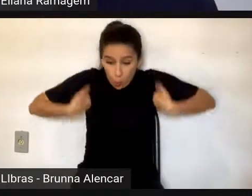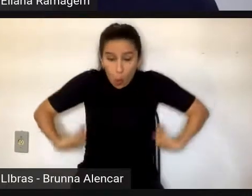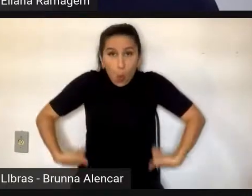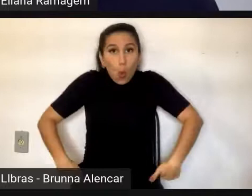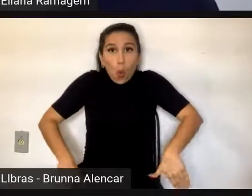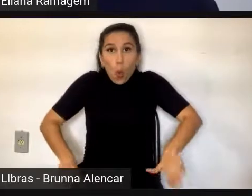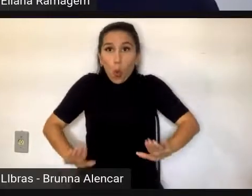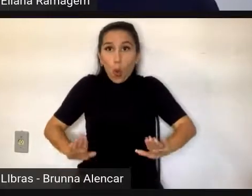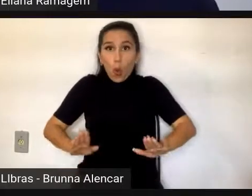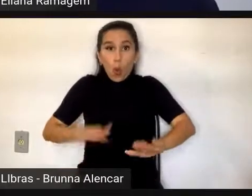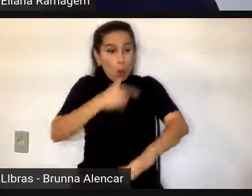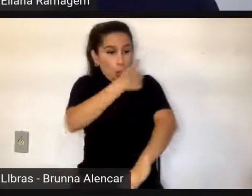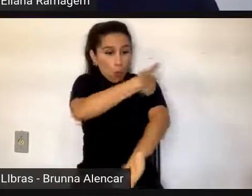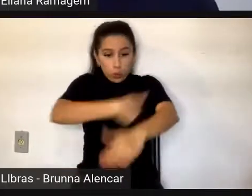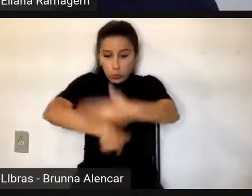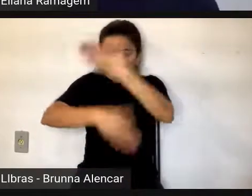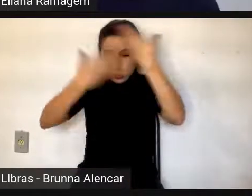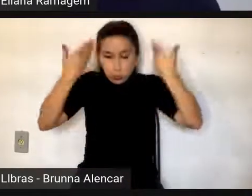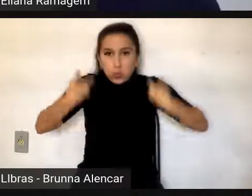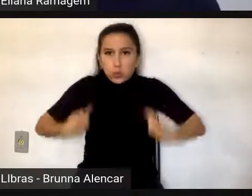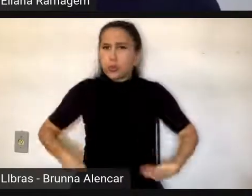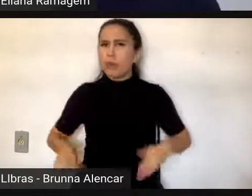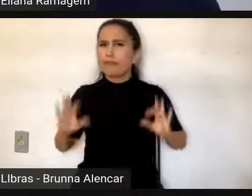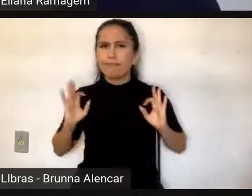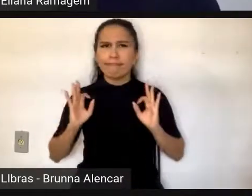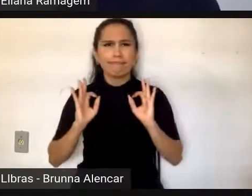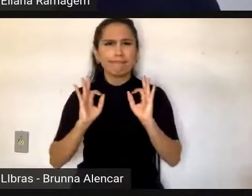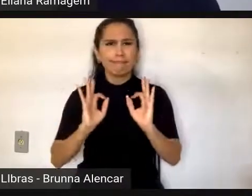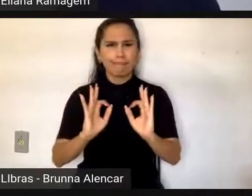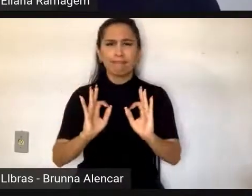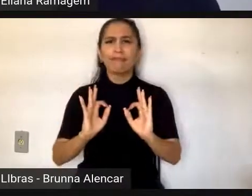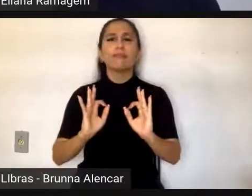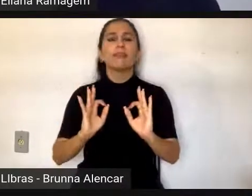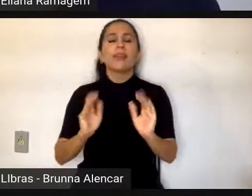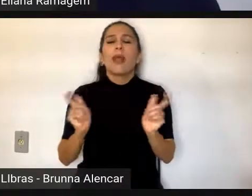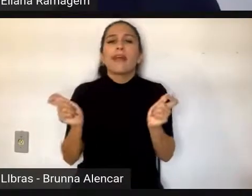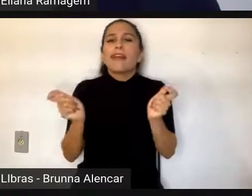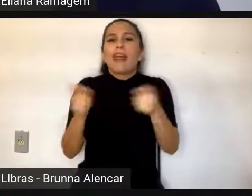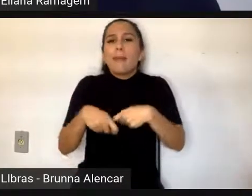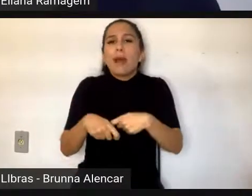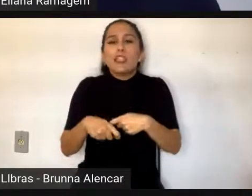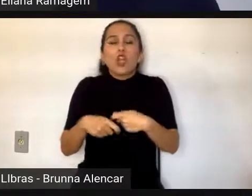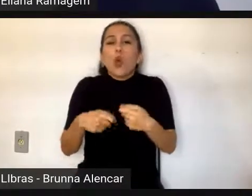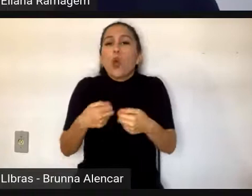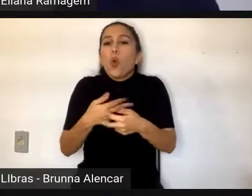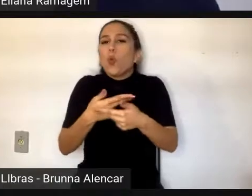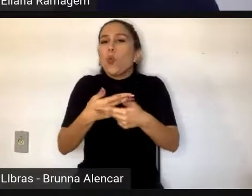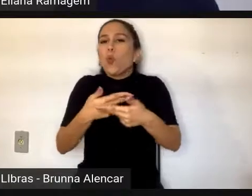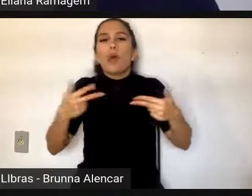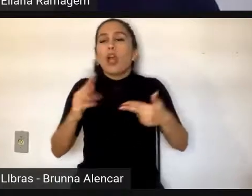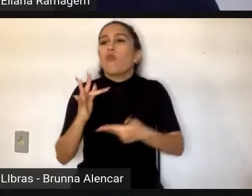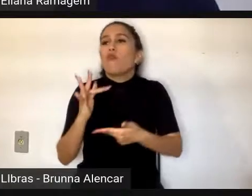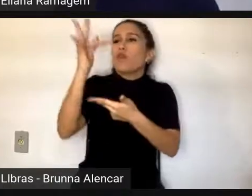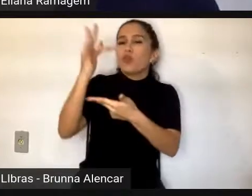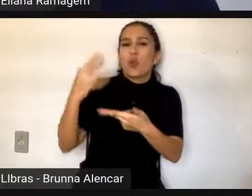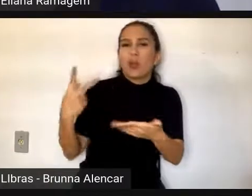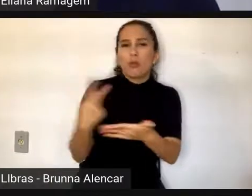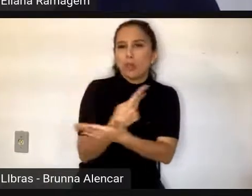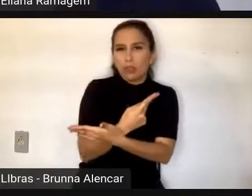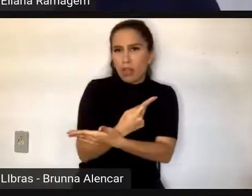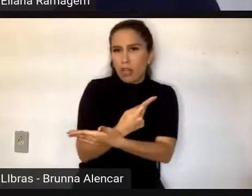razoavelmente pronta para as eventuais situações que ocorrerem fora